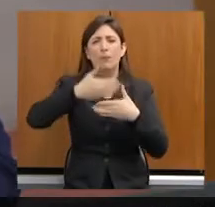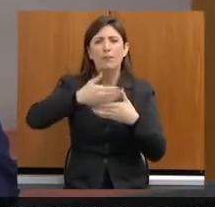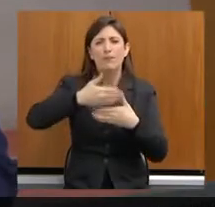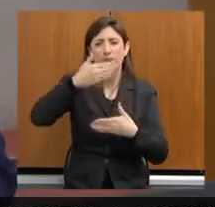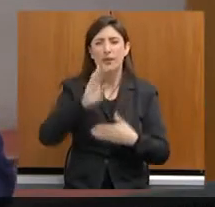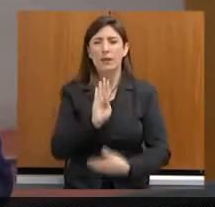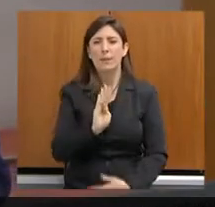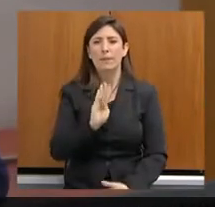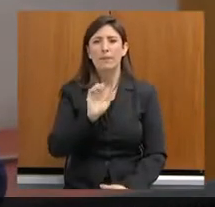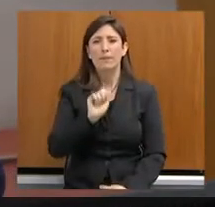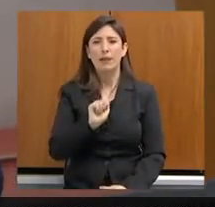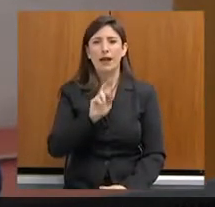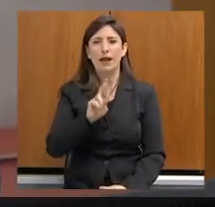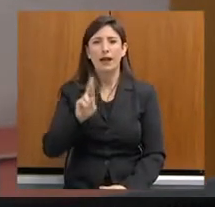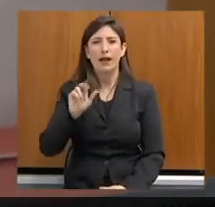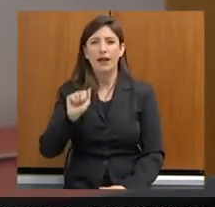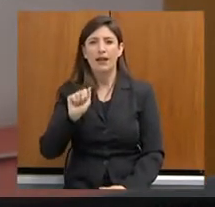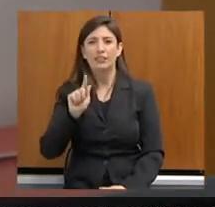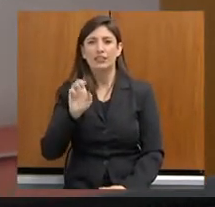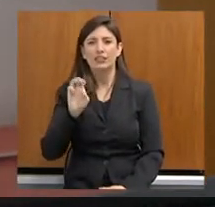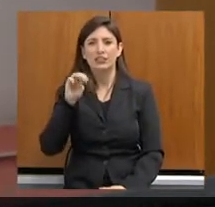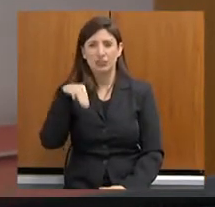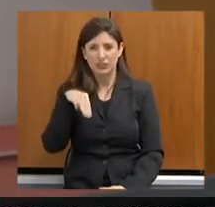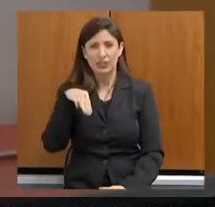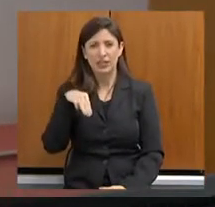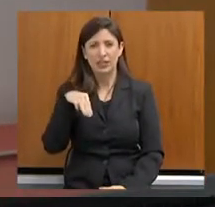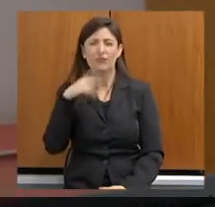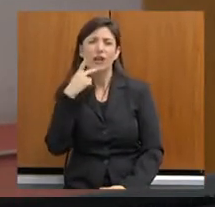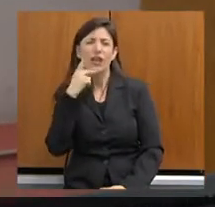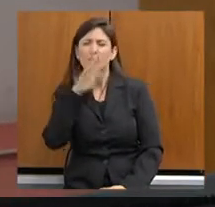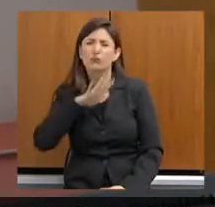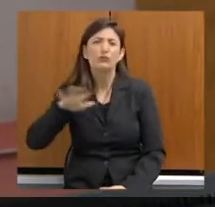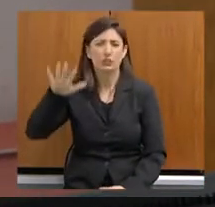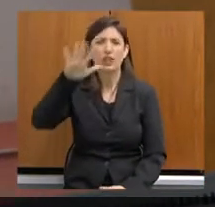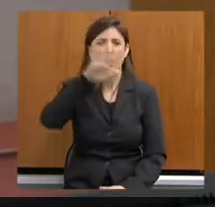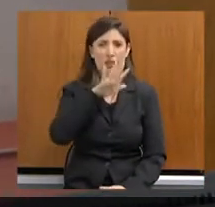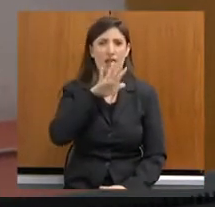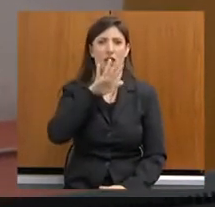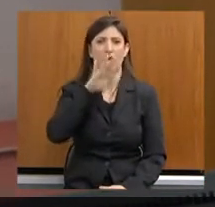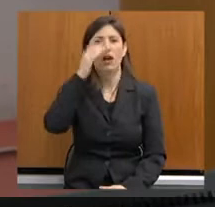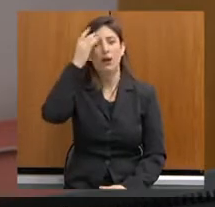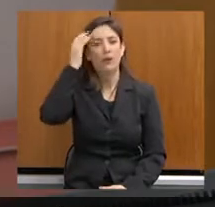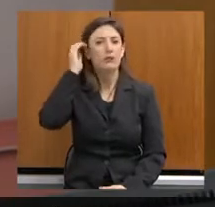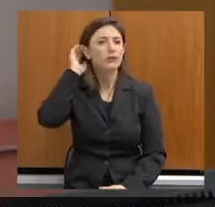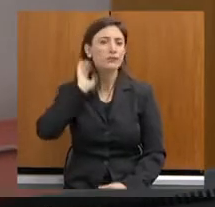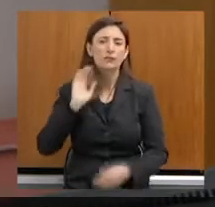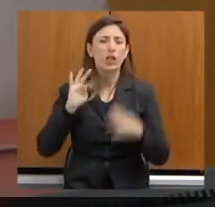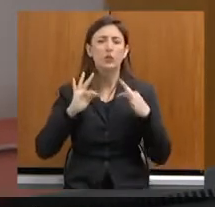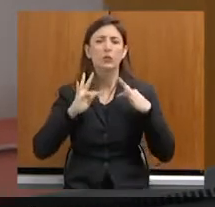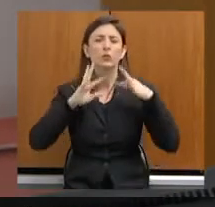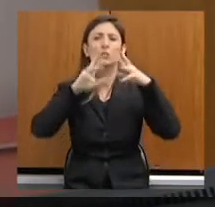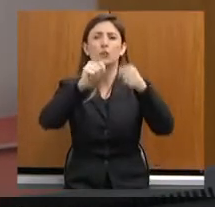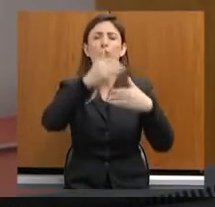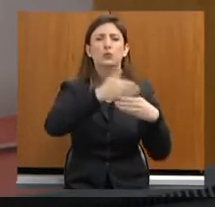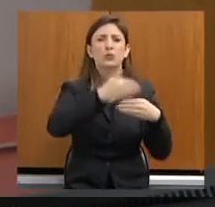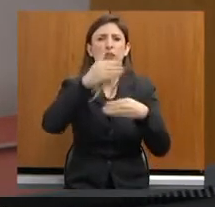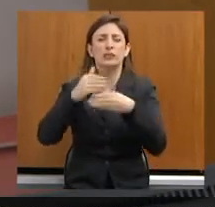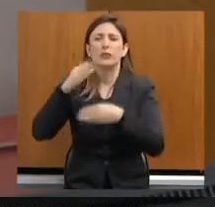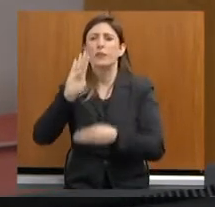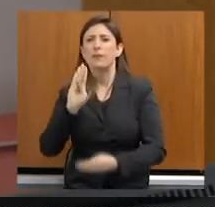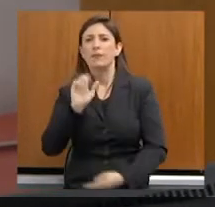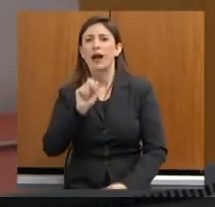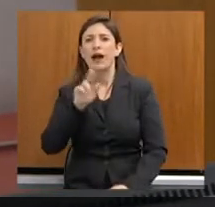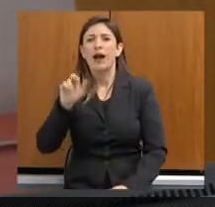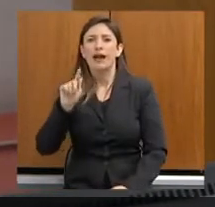do ponto de vista de barragens de uma forma geral Não especificamente com todas as barragens da região noroeste